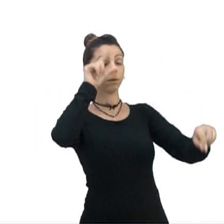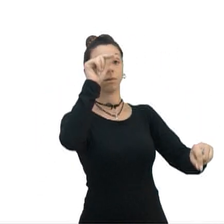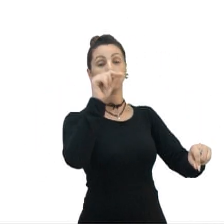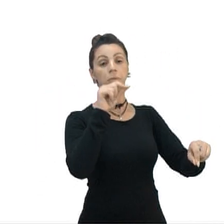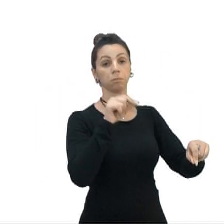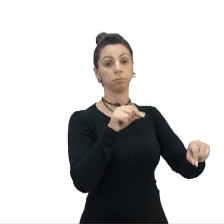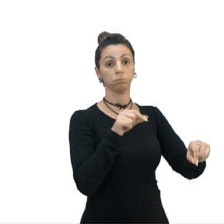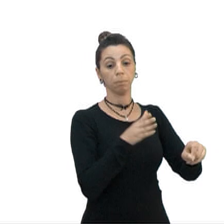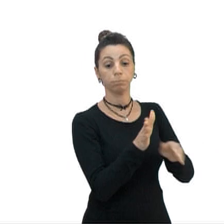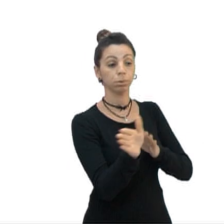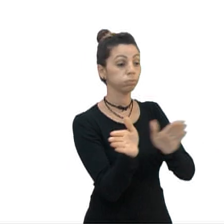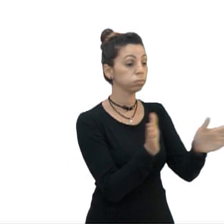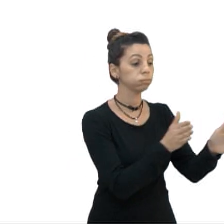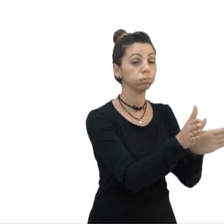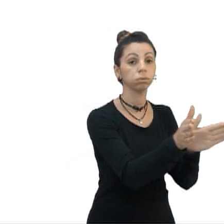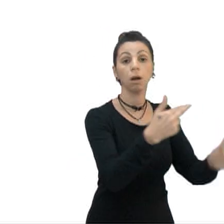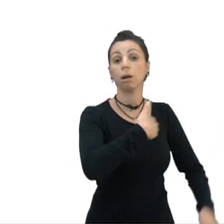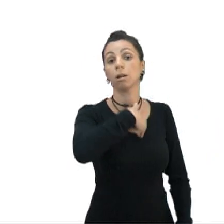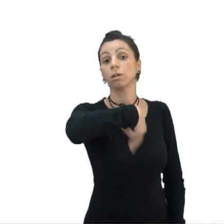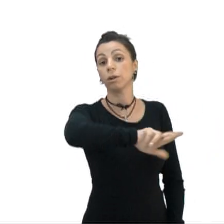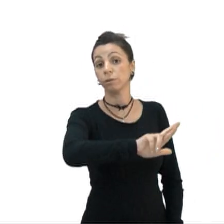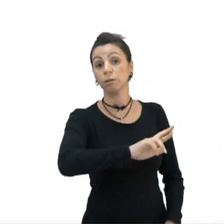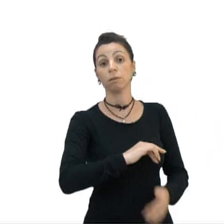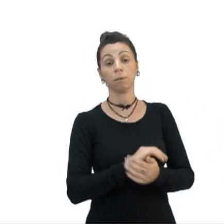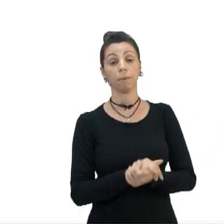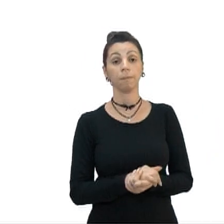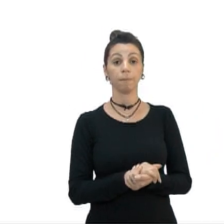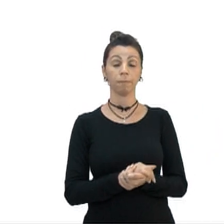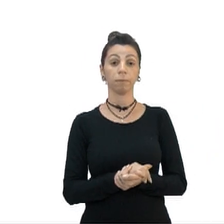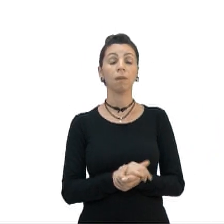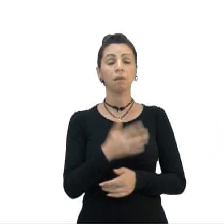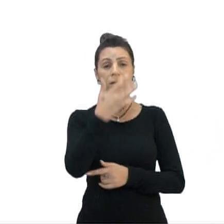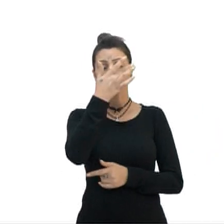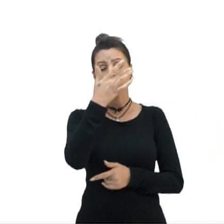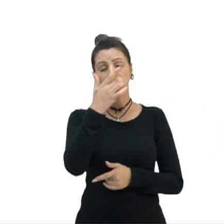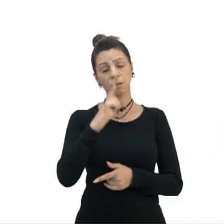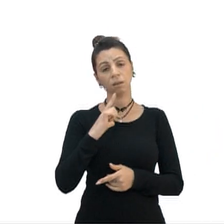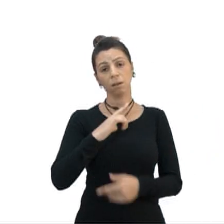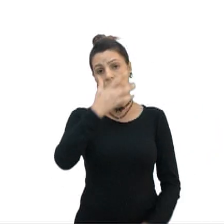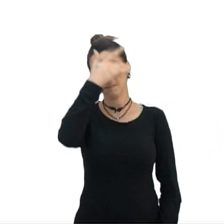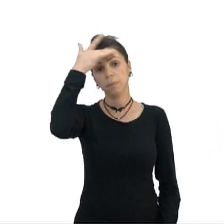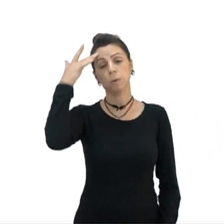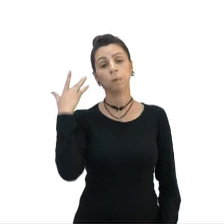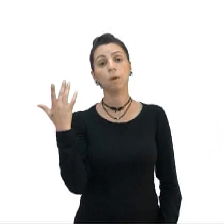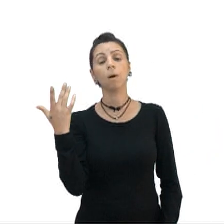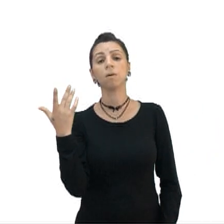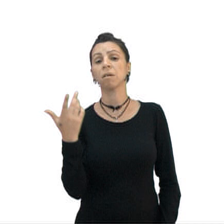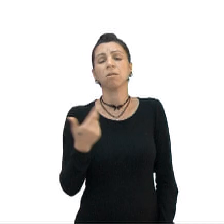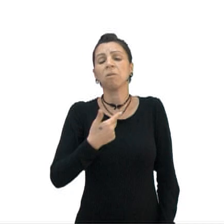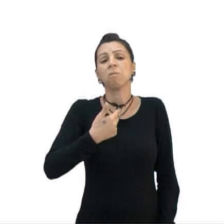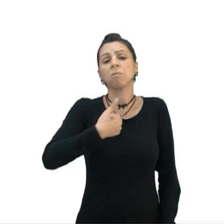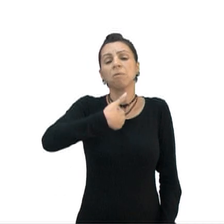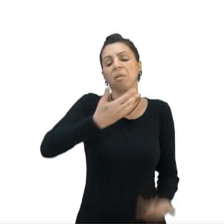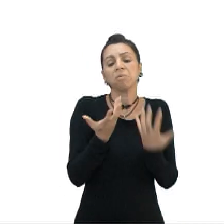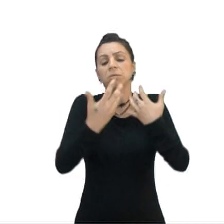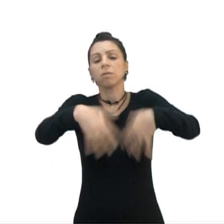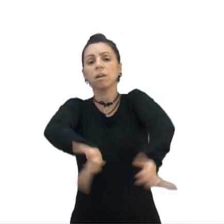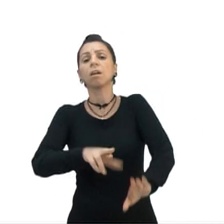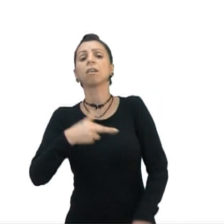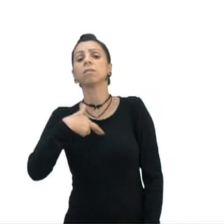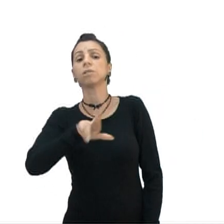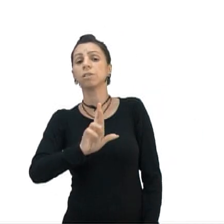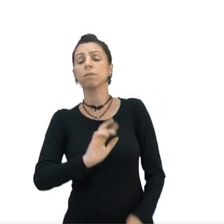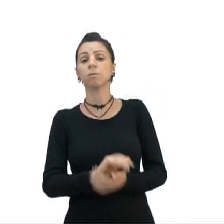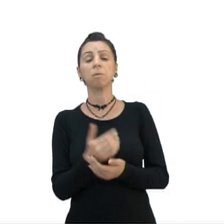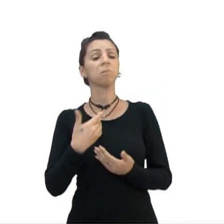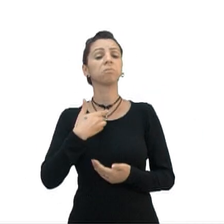pertencentes a uma religiosidade ou não. Tem pessoas que realmente não querem ter a religiosidade, tá? São pessoas